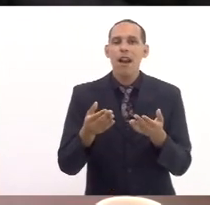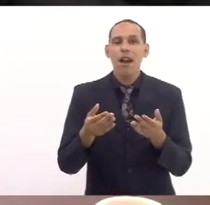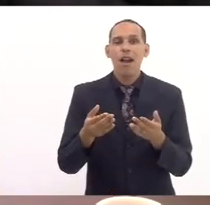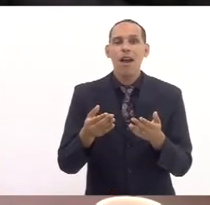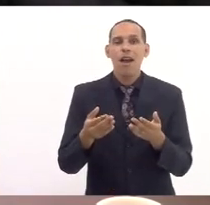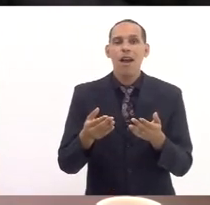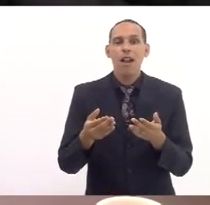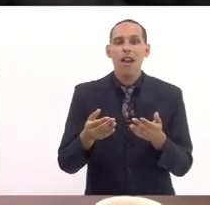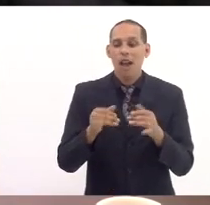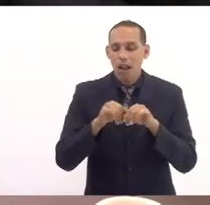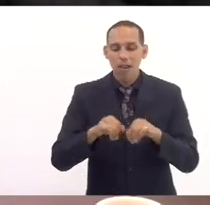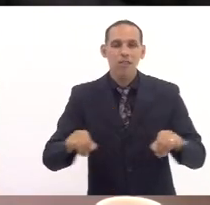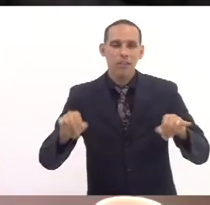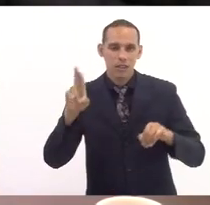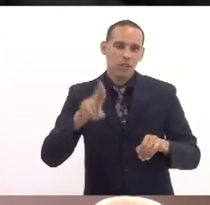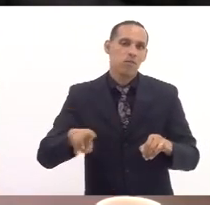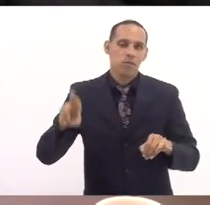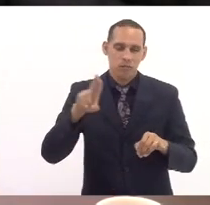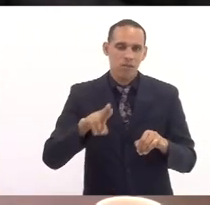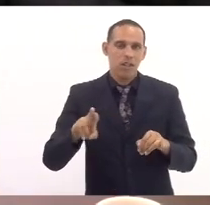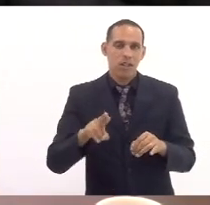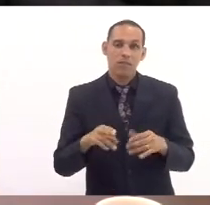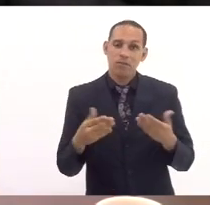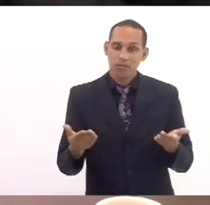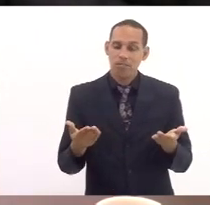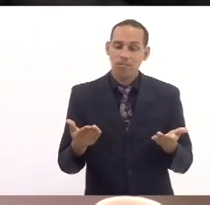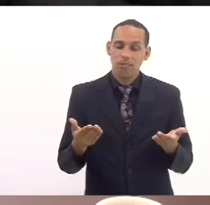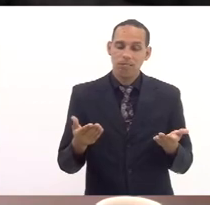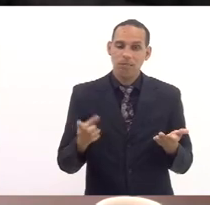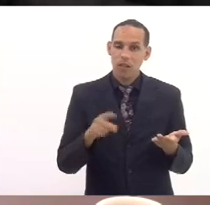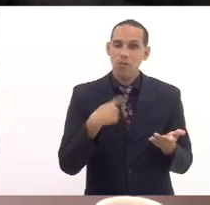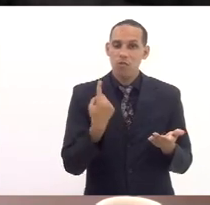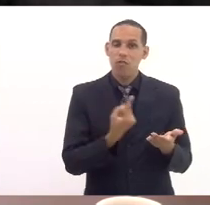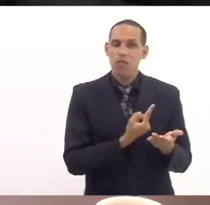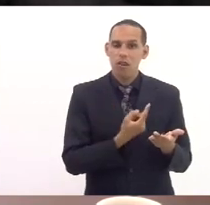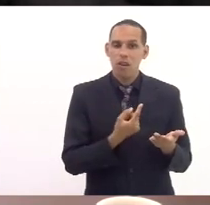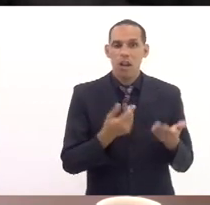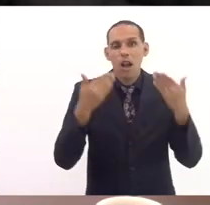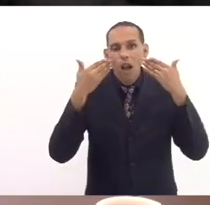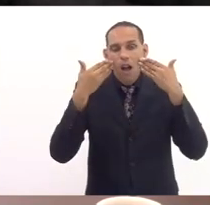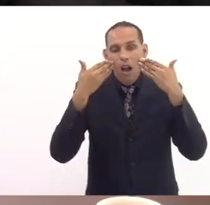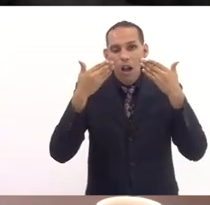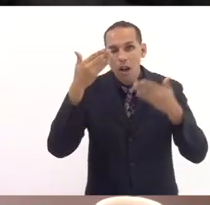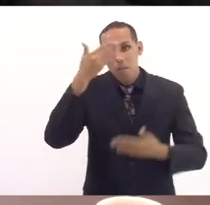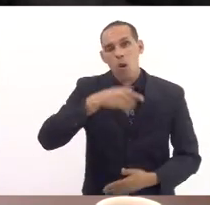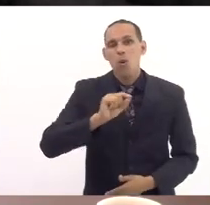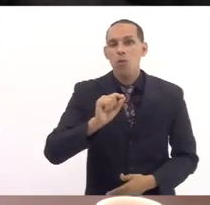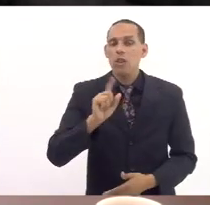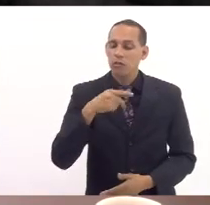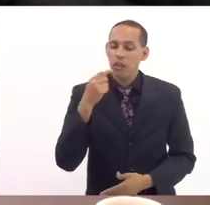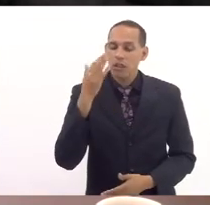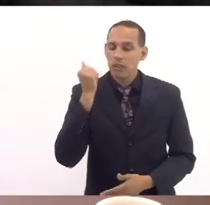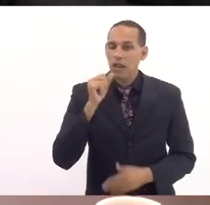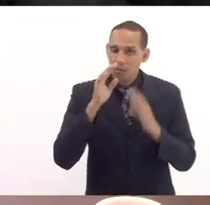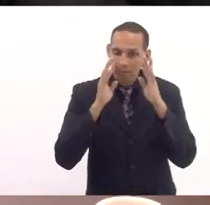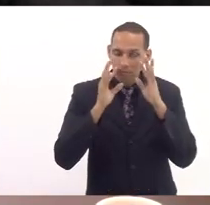usuários. Então, assim, mais uma vez, a agência mostra que está atenta ao que está acontecendo. Então,